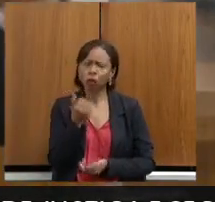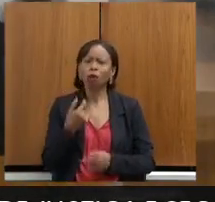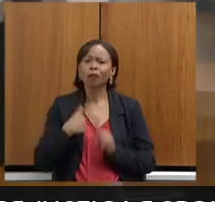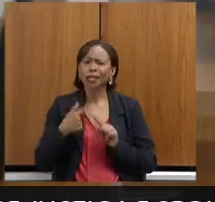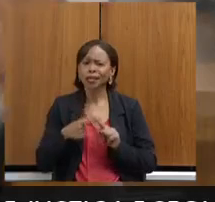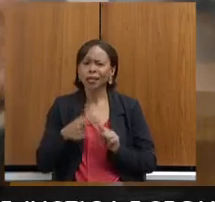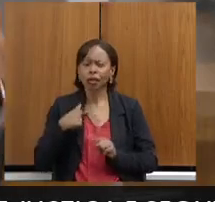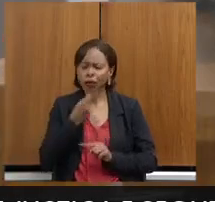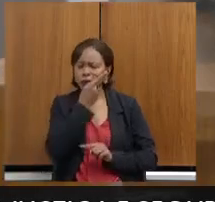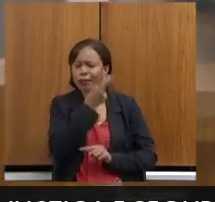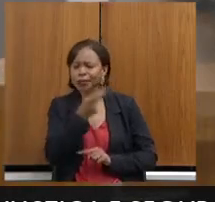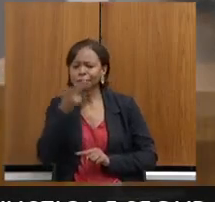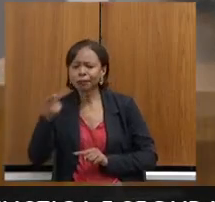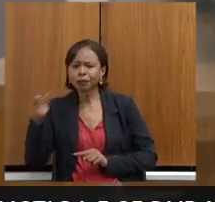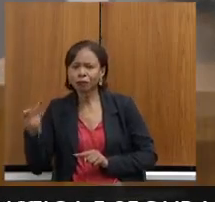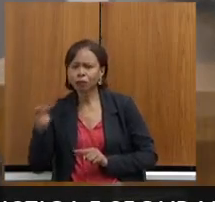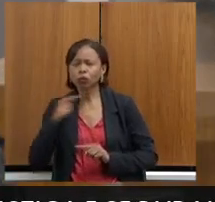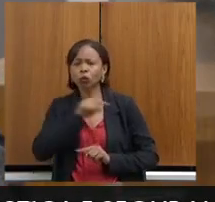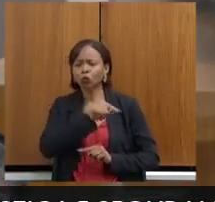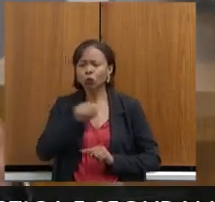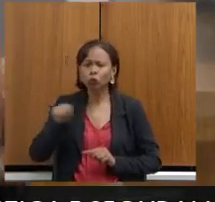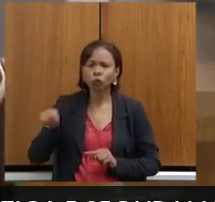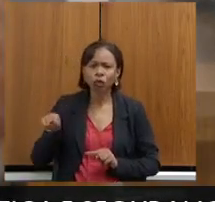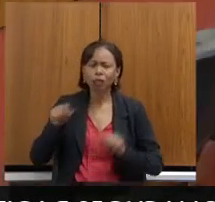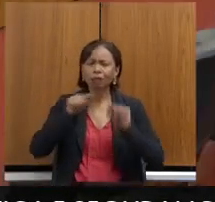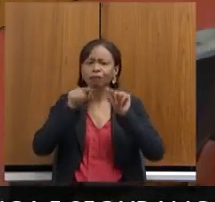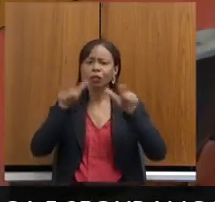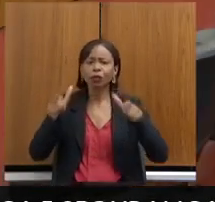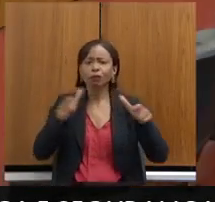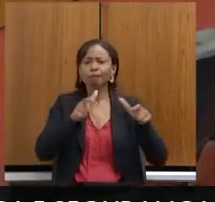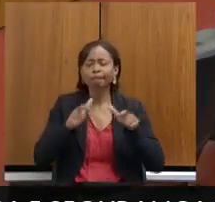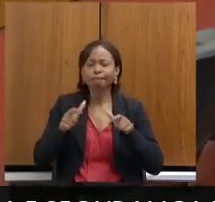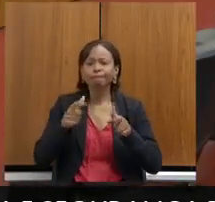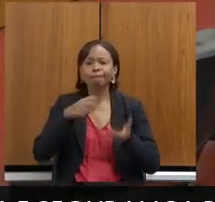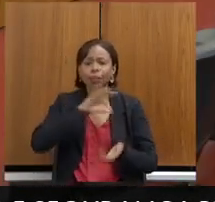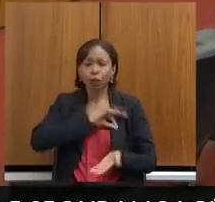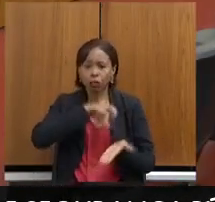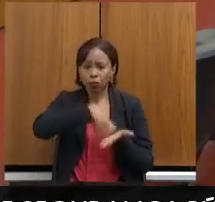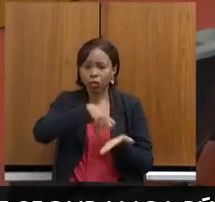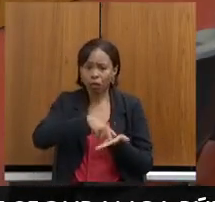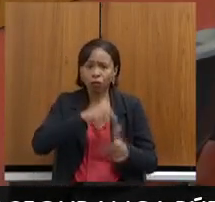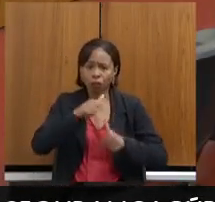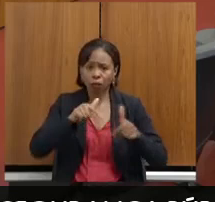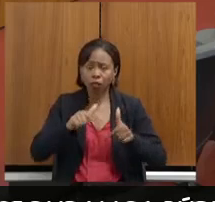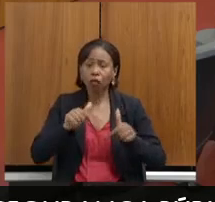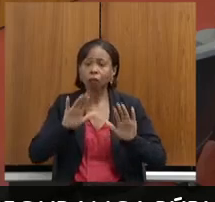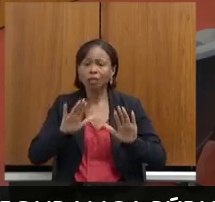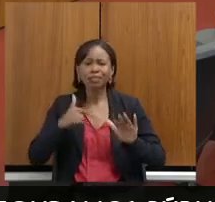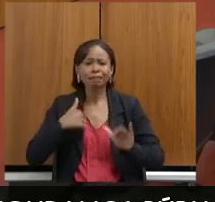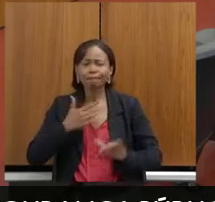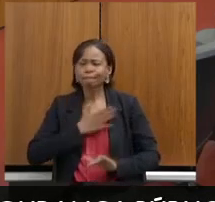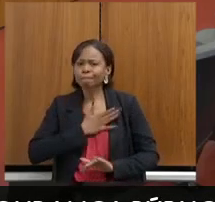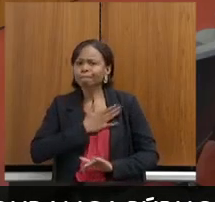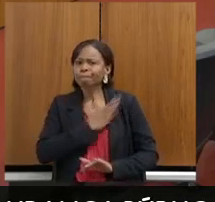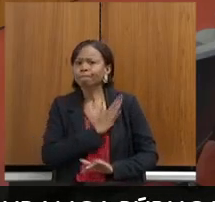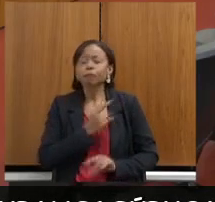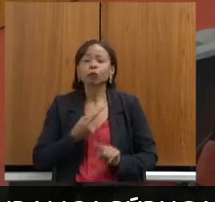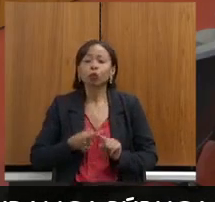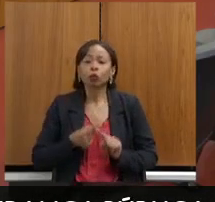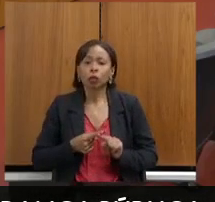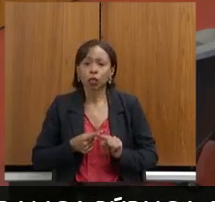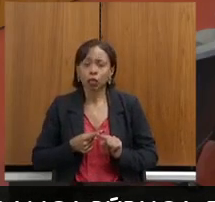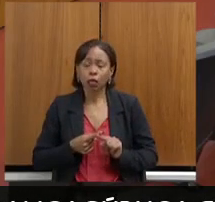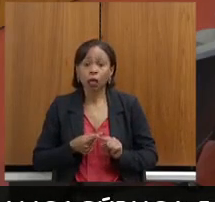e a coisa demais me dá agiliza e ódio é que o policial penal trabalhador da